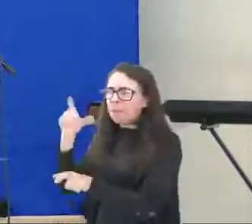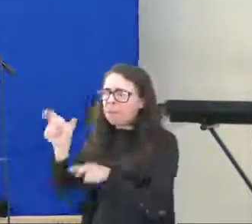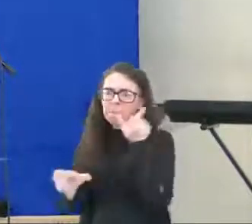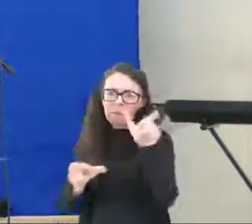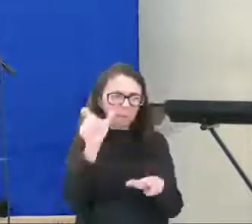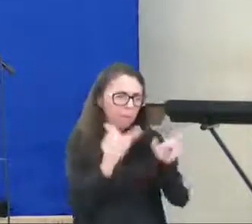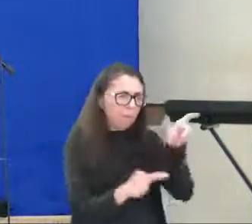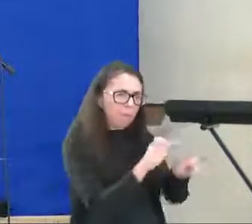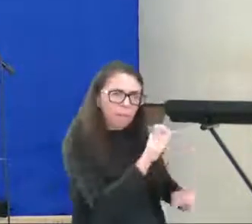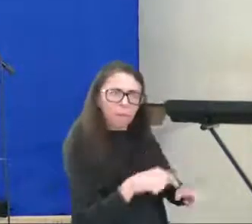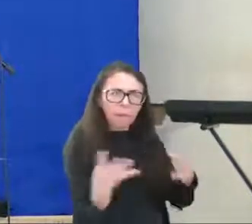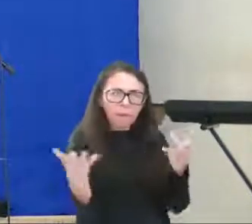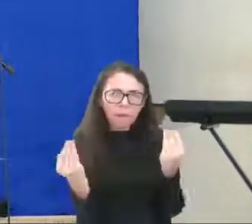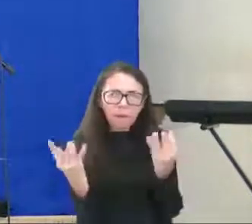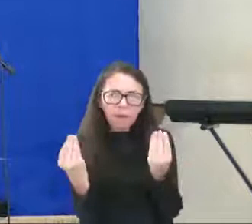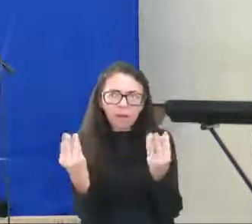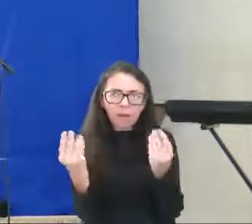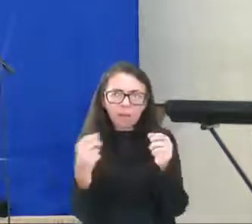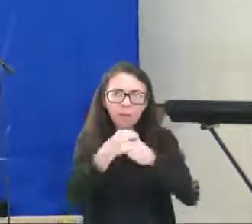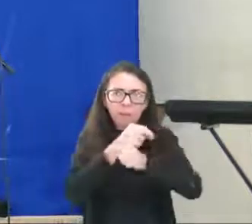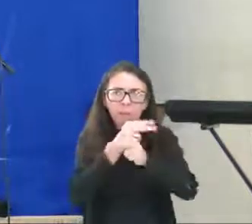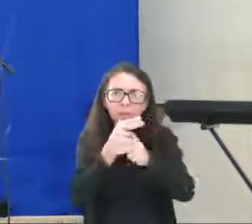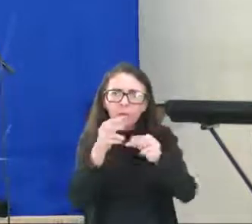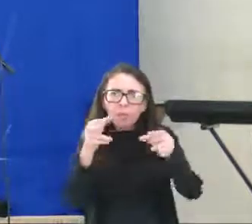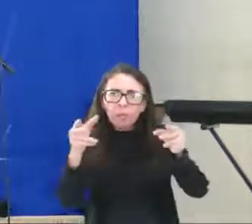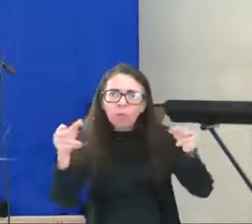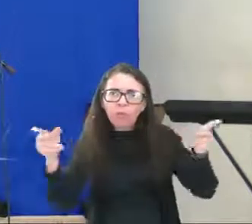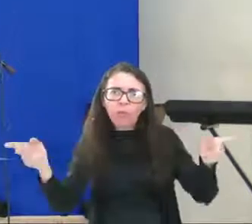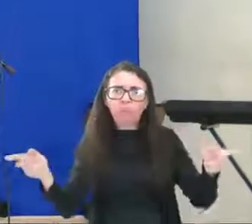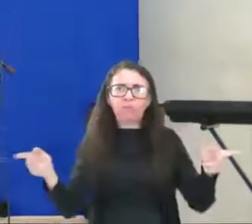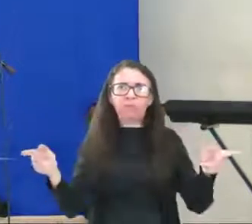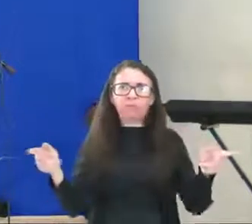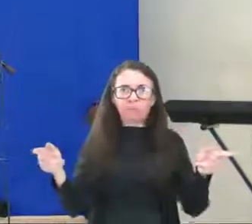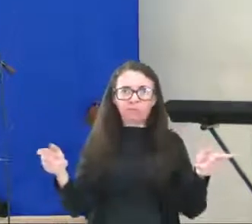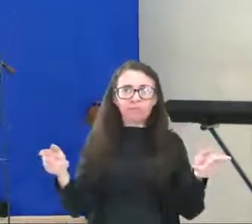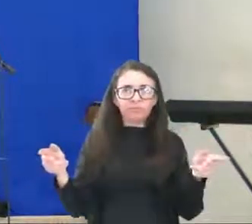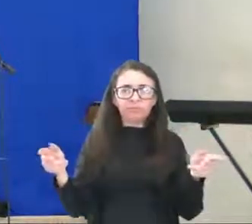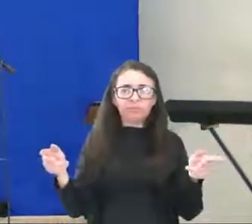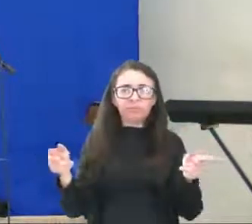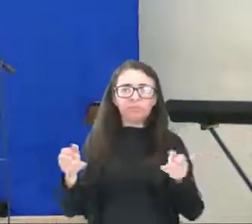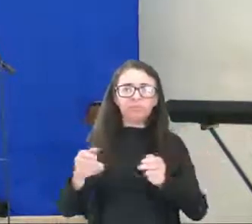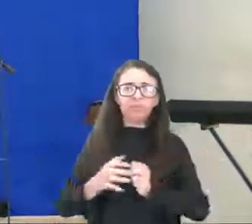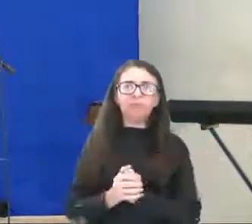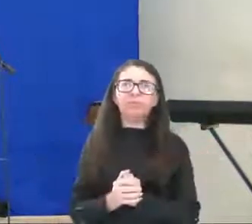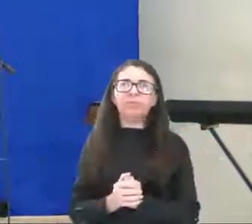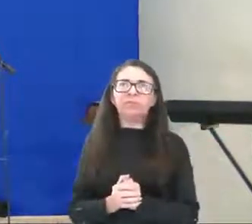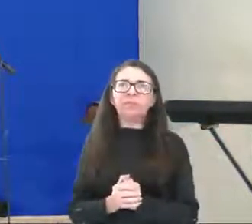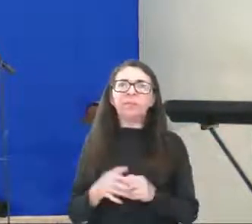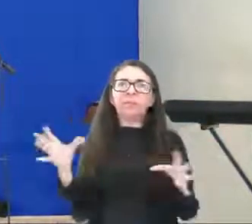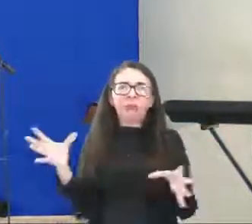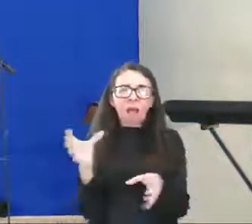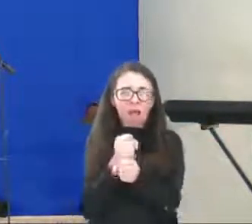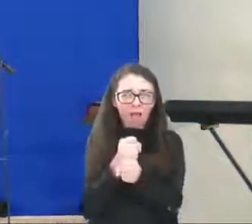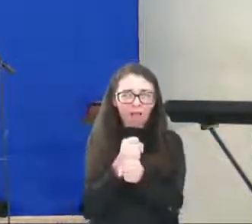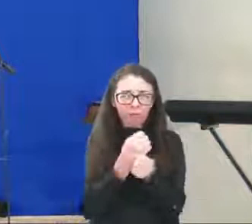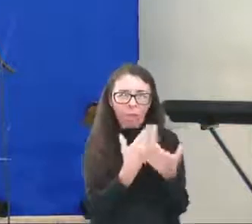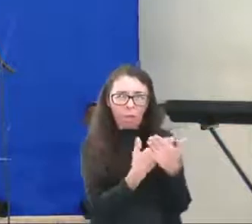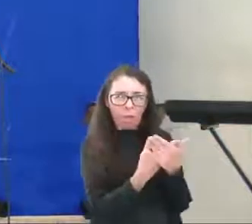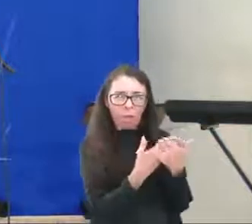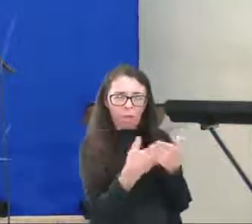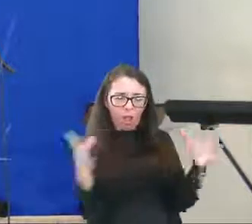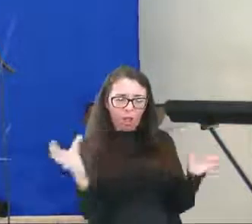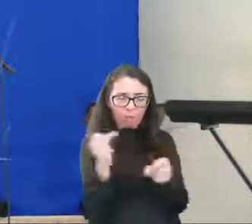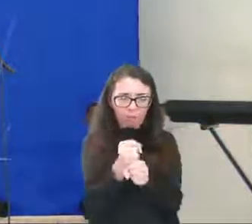Resumindo, amados, nós falamos hoje, tem bastante resumo. Vai lá. O Espírito Santo é um dom. O Espírito Santo está